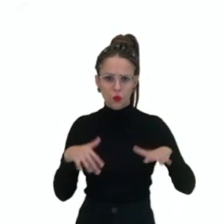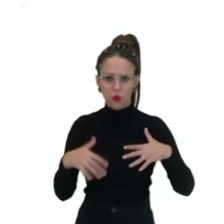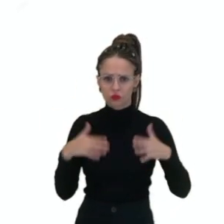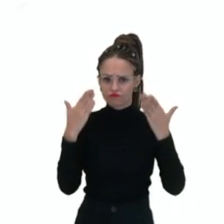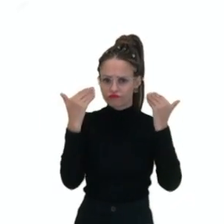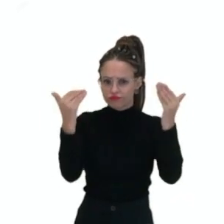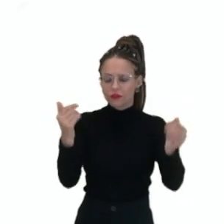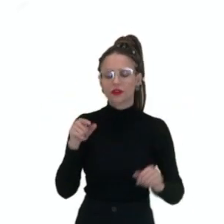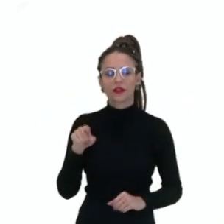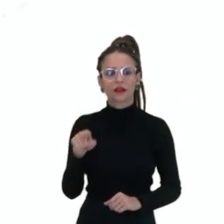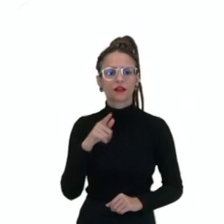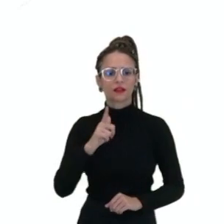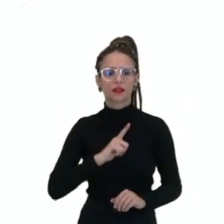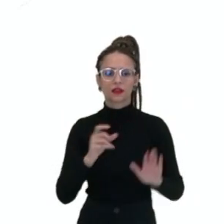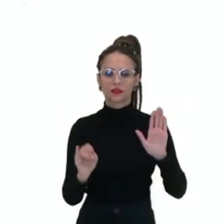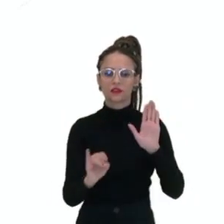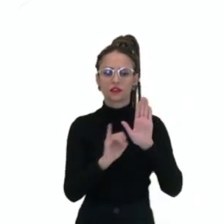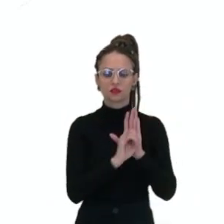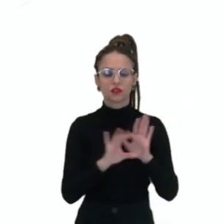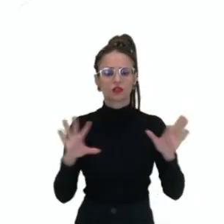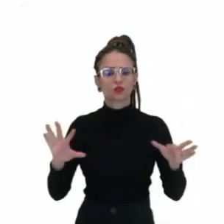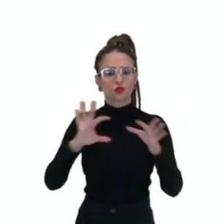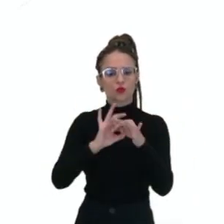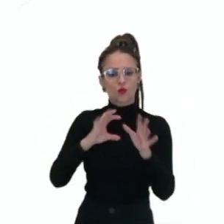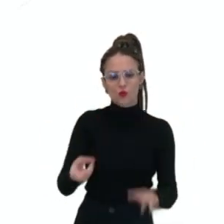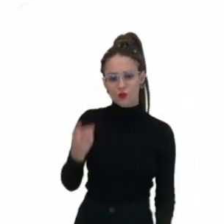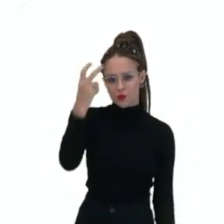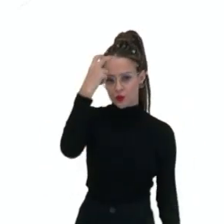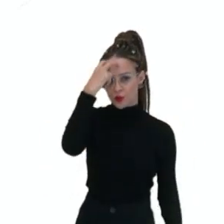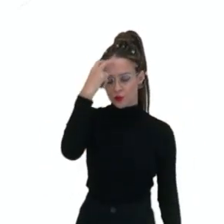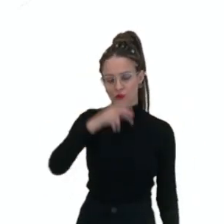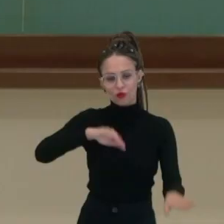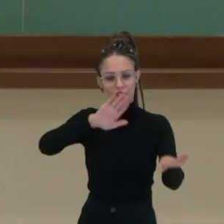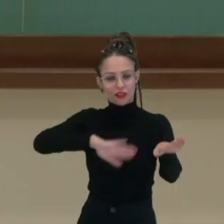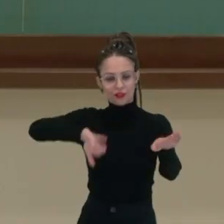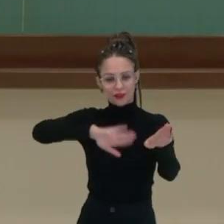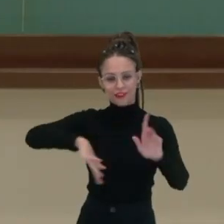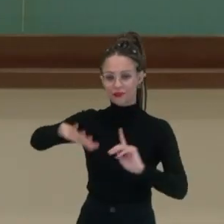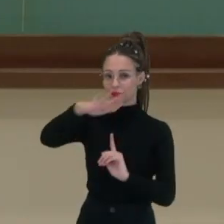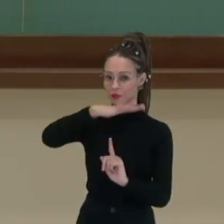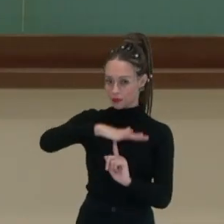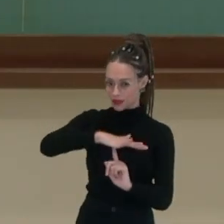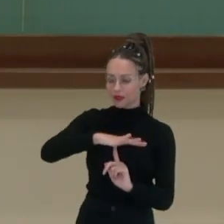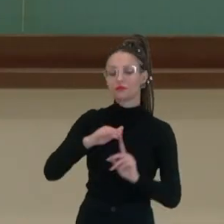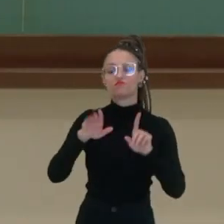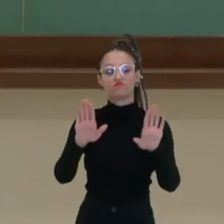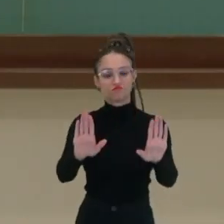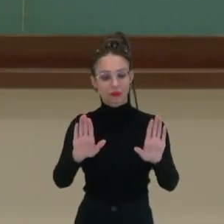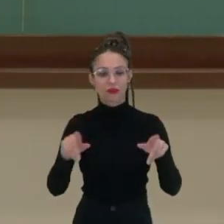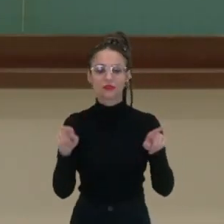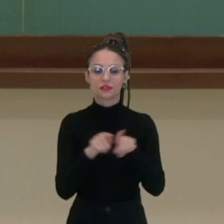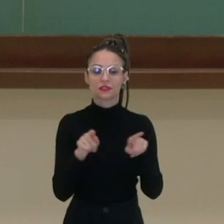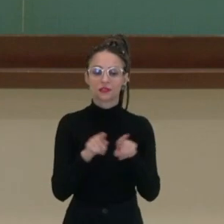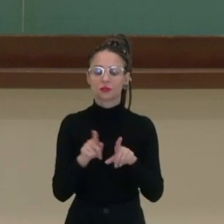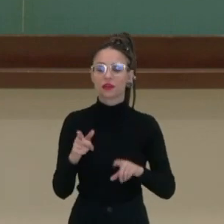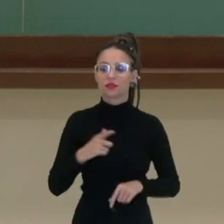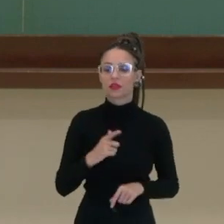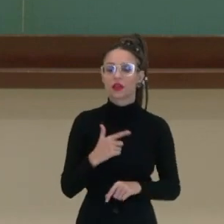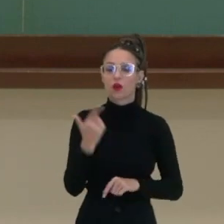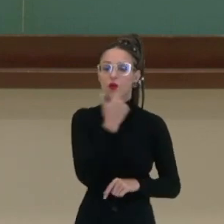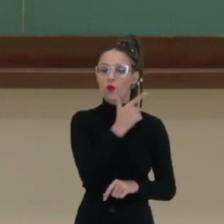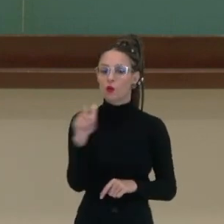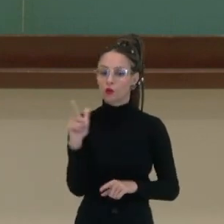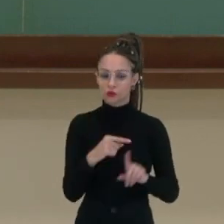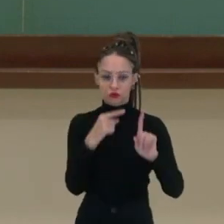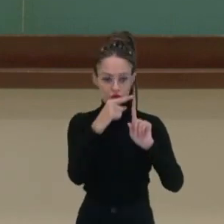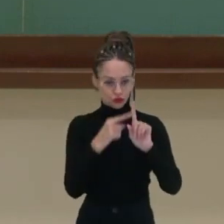ele identifica a cultura litorânea paranaense, mas também nós temos aí outras formas